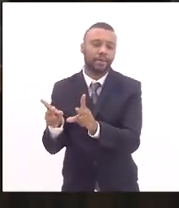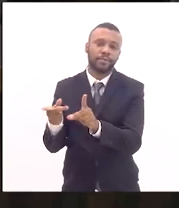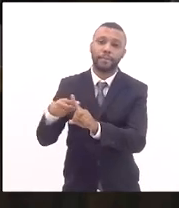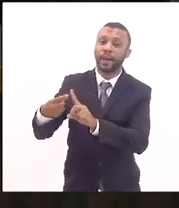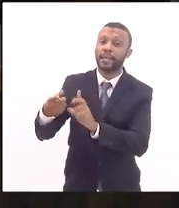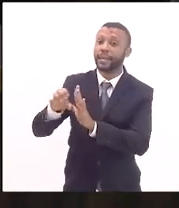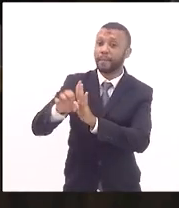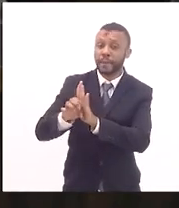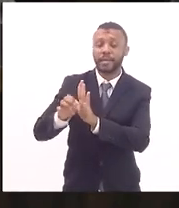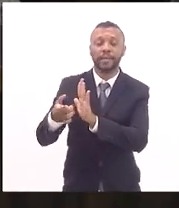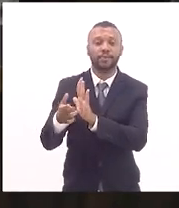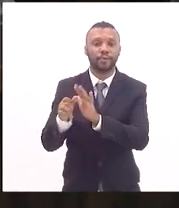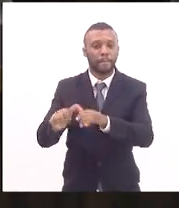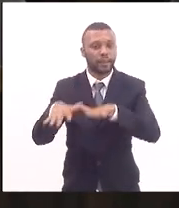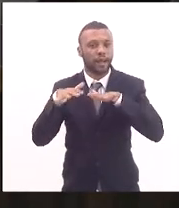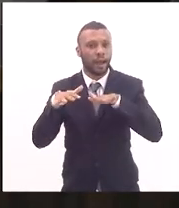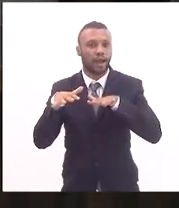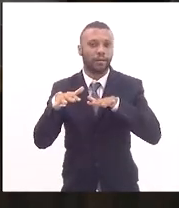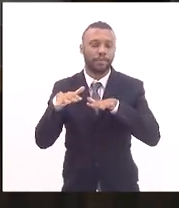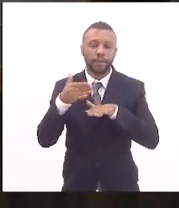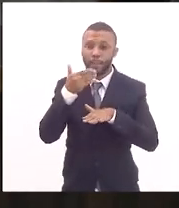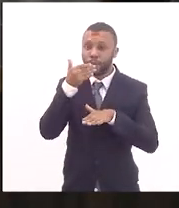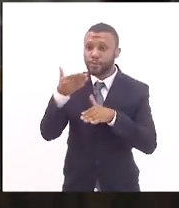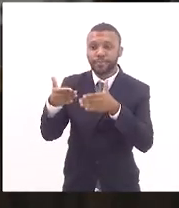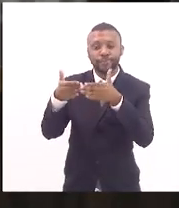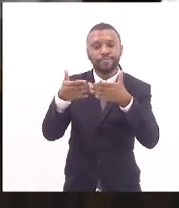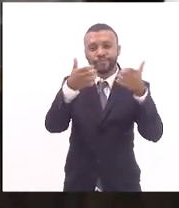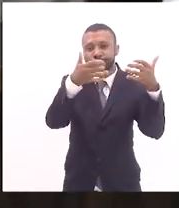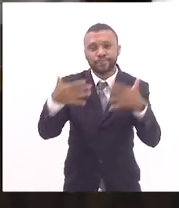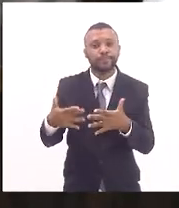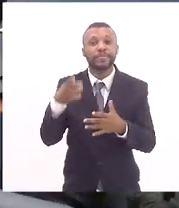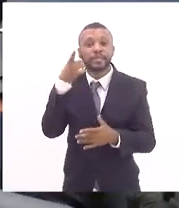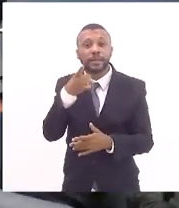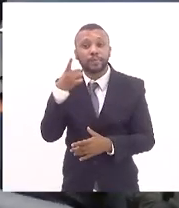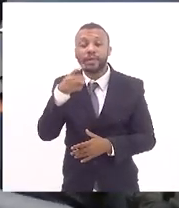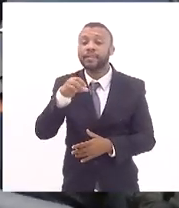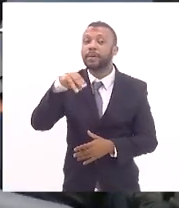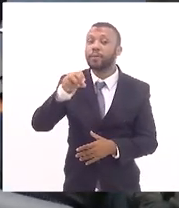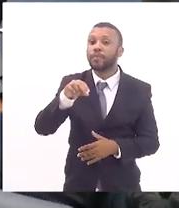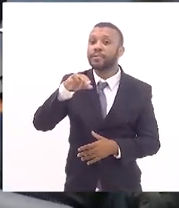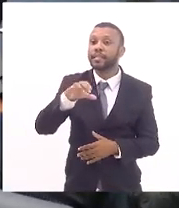para emitir parecer pela comissão de trabalho da Mônica Francisco